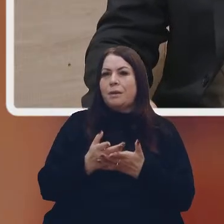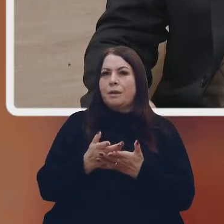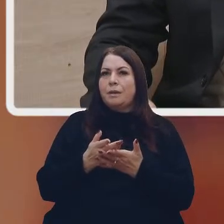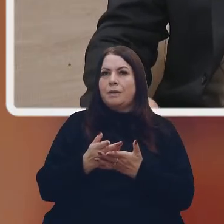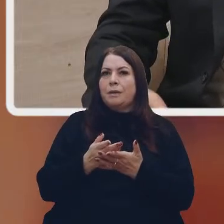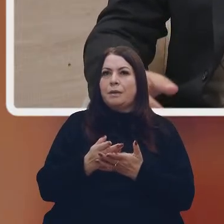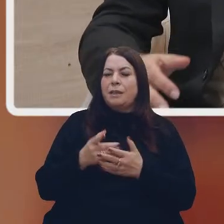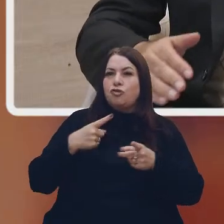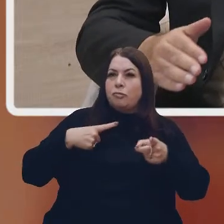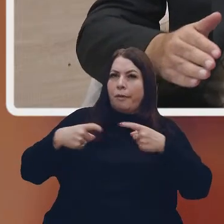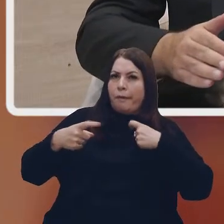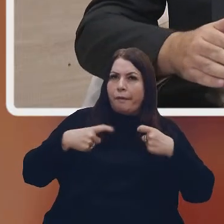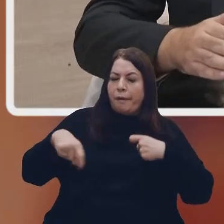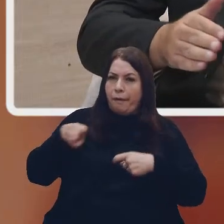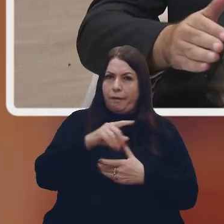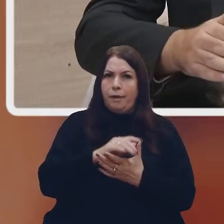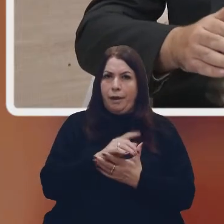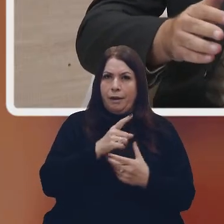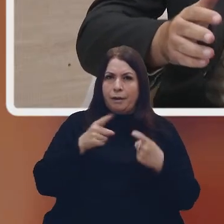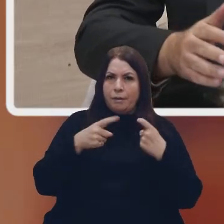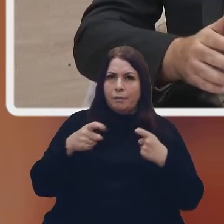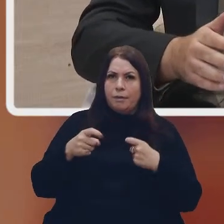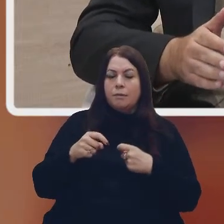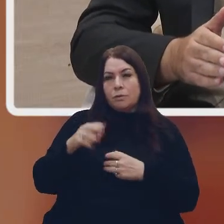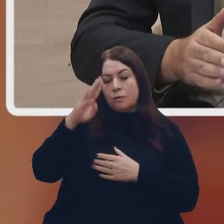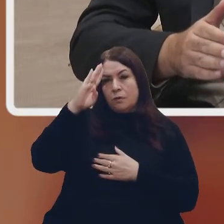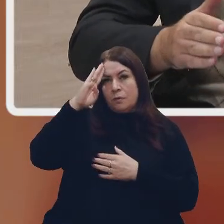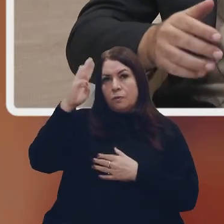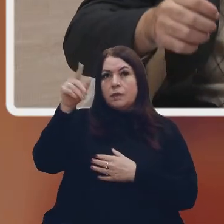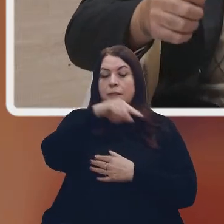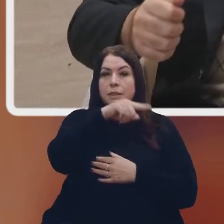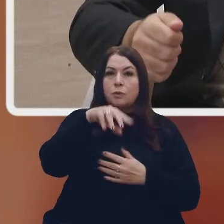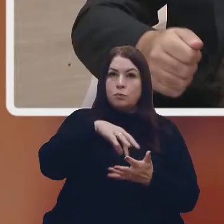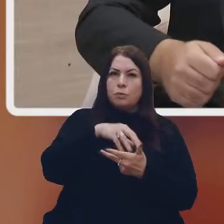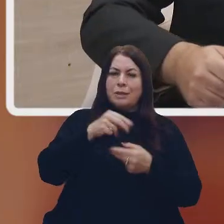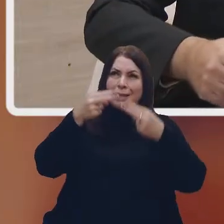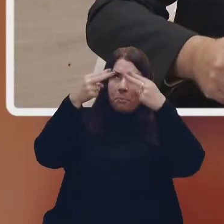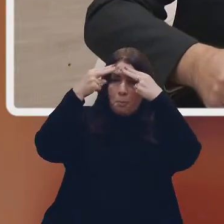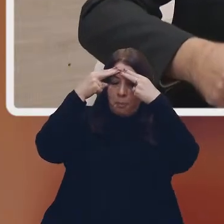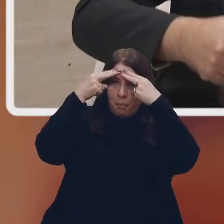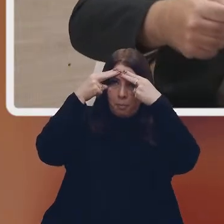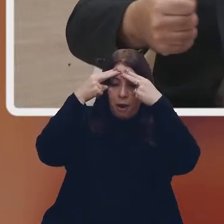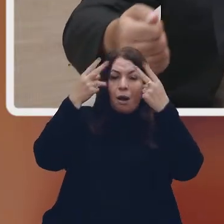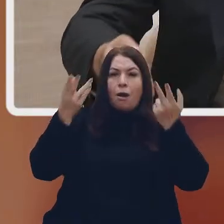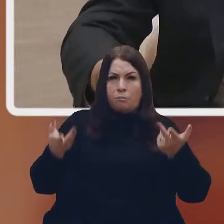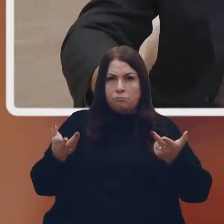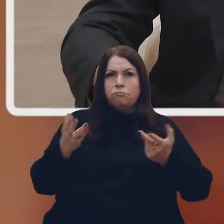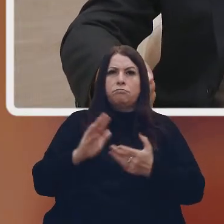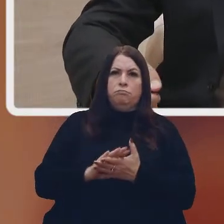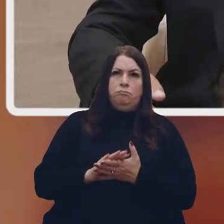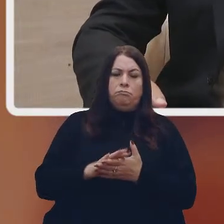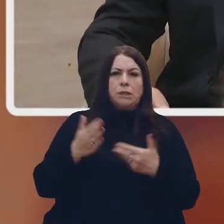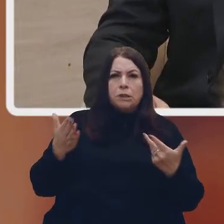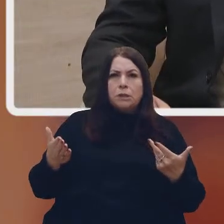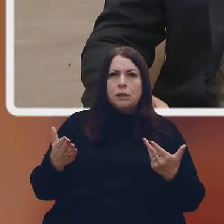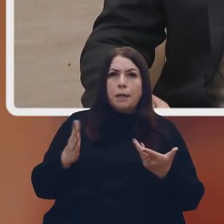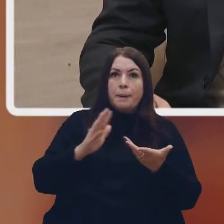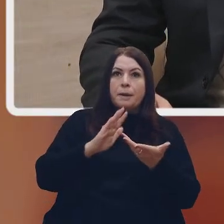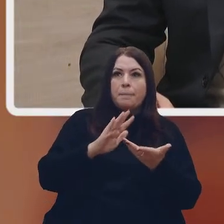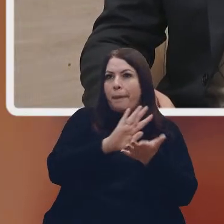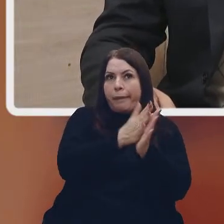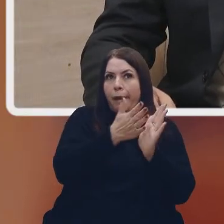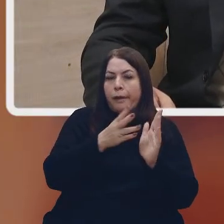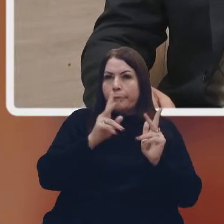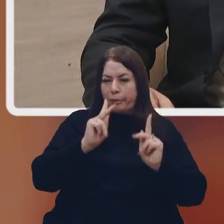de guerra, de oficiais na Segunda Guerra Mundial traumatizados por terem, enfim, matado